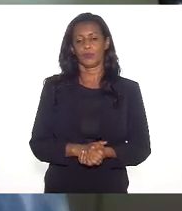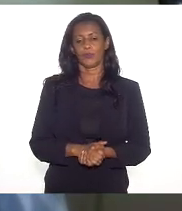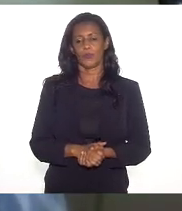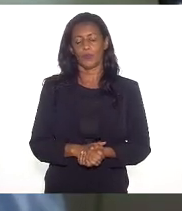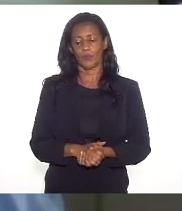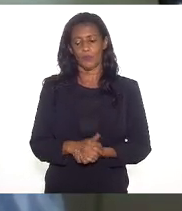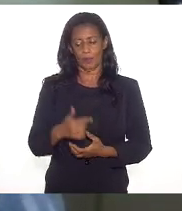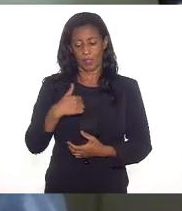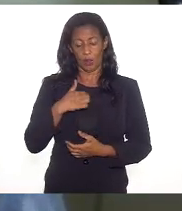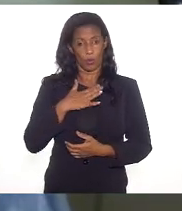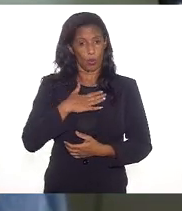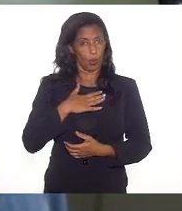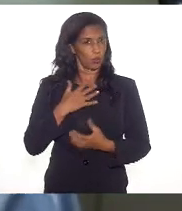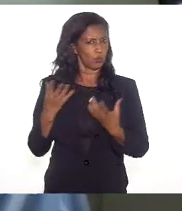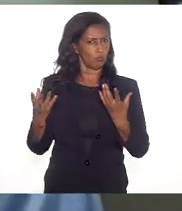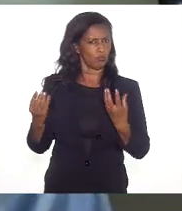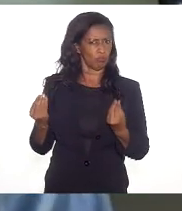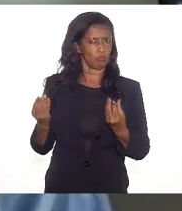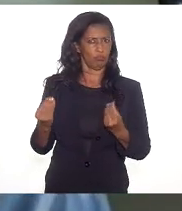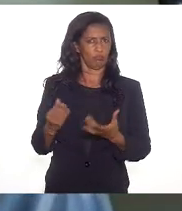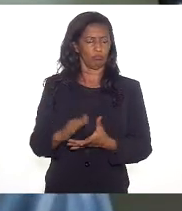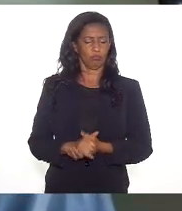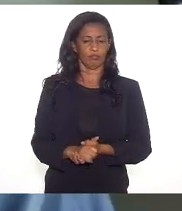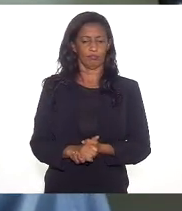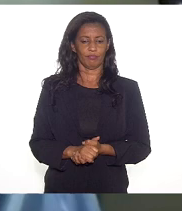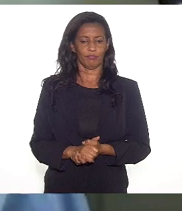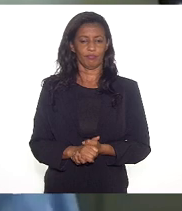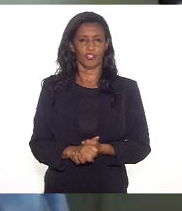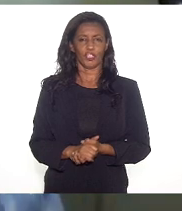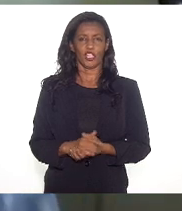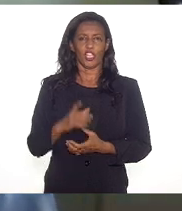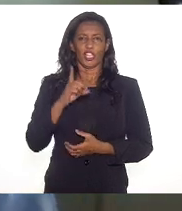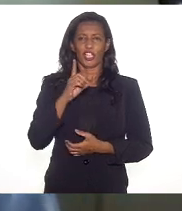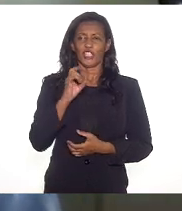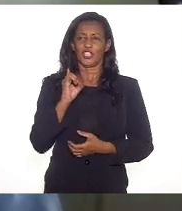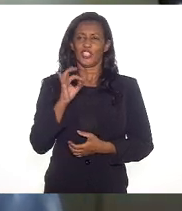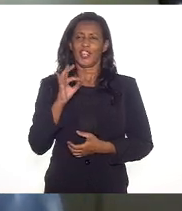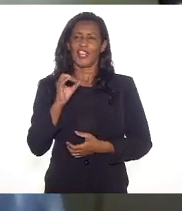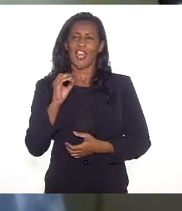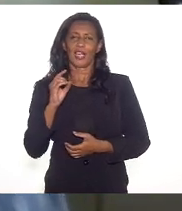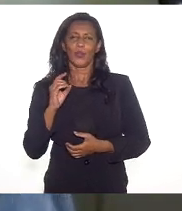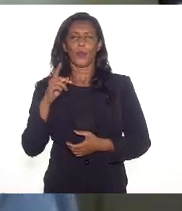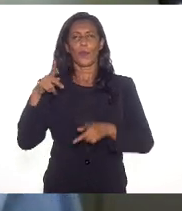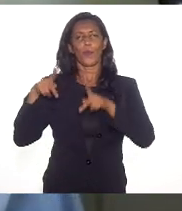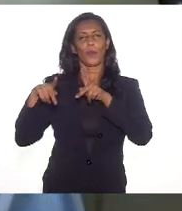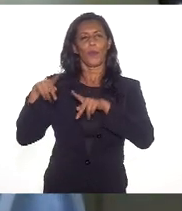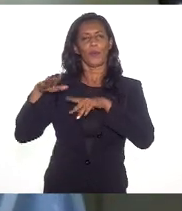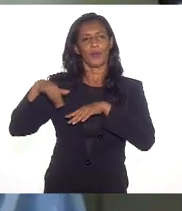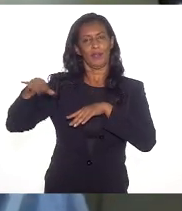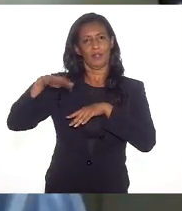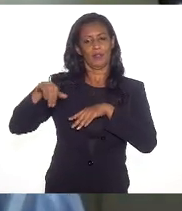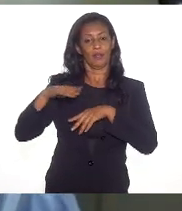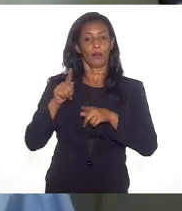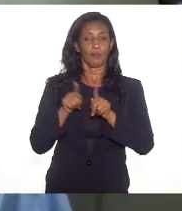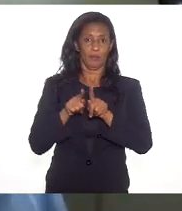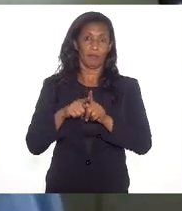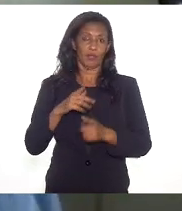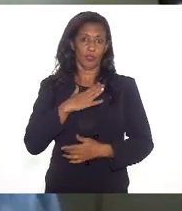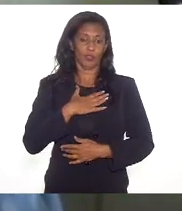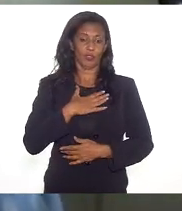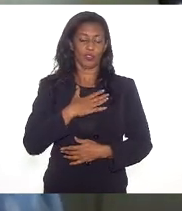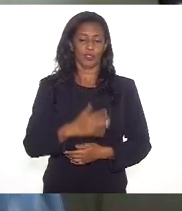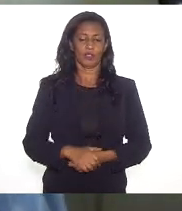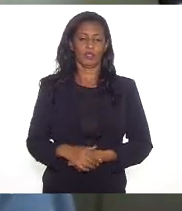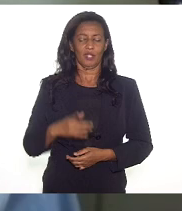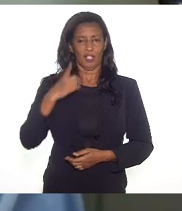Eu gosto muito de ditados populares, como também há de gostar